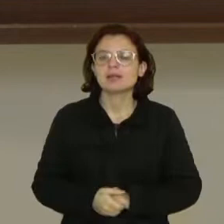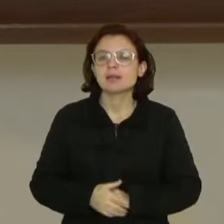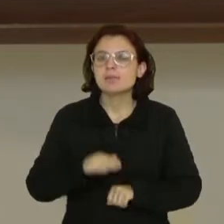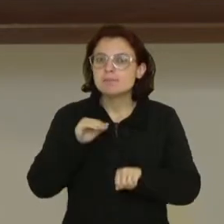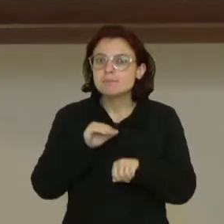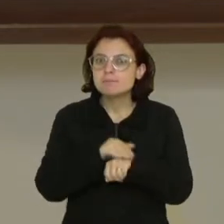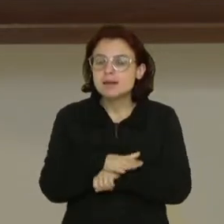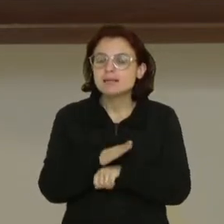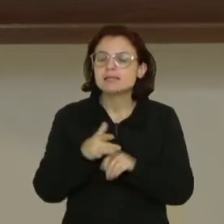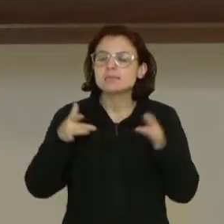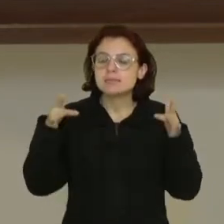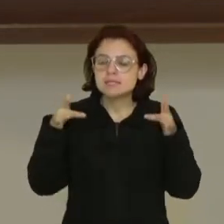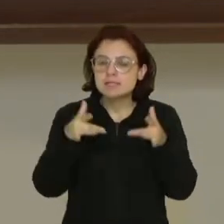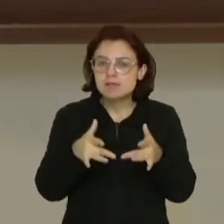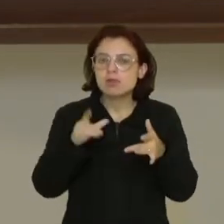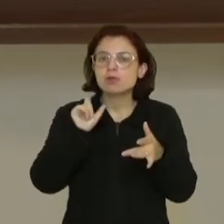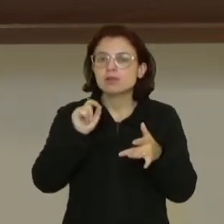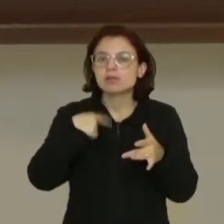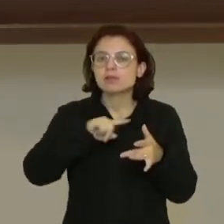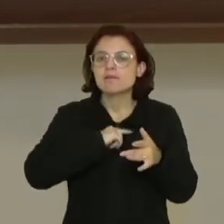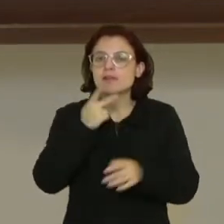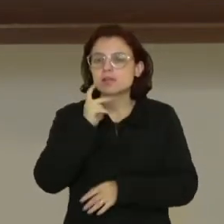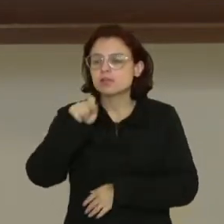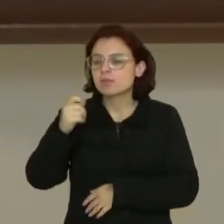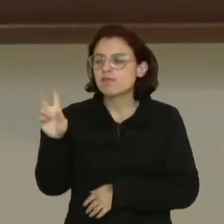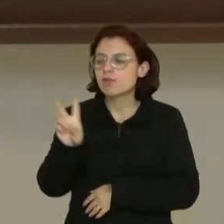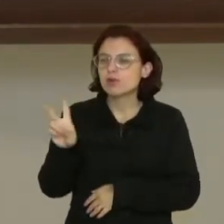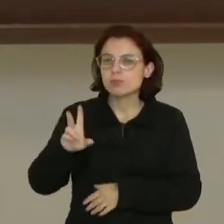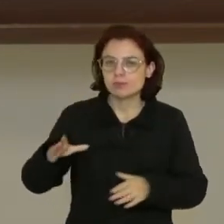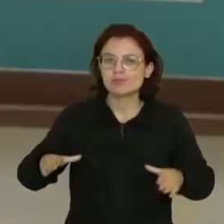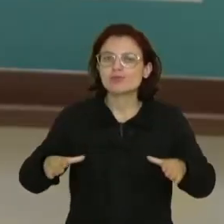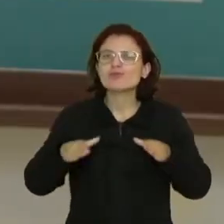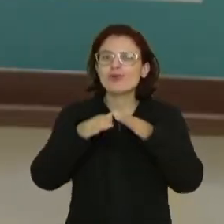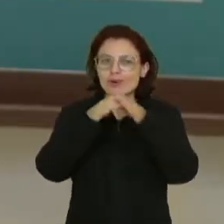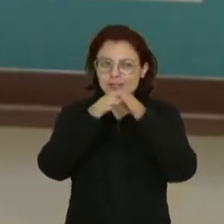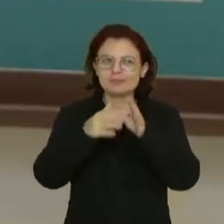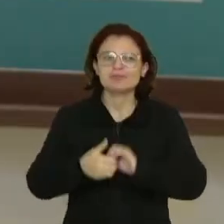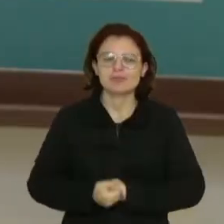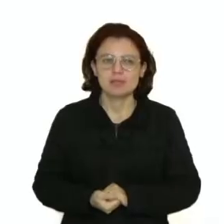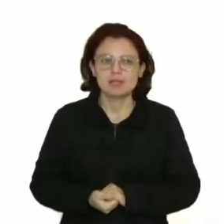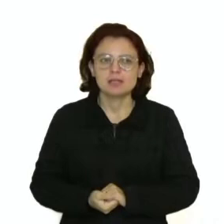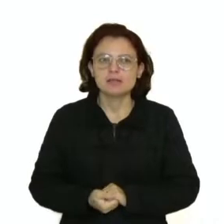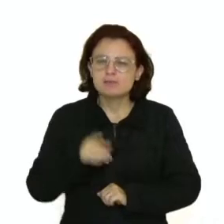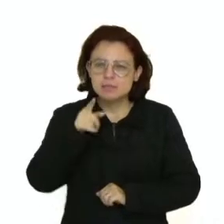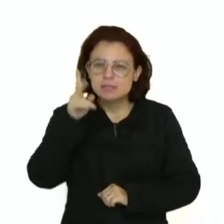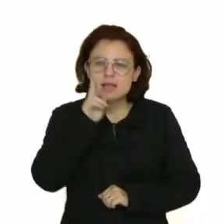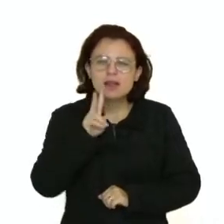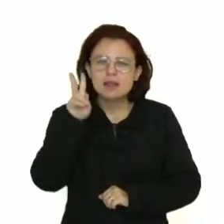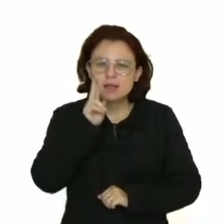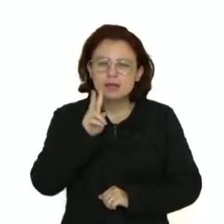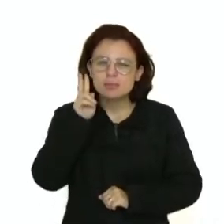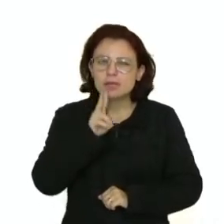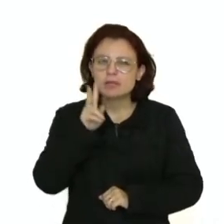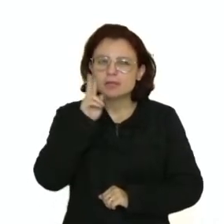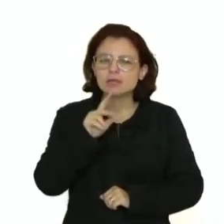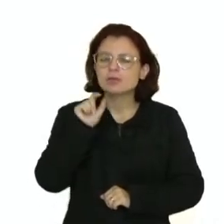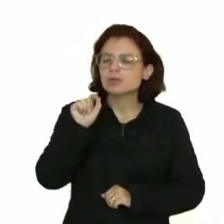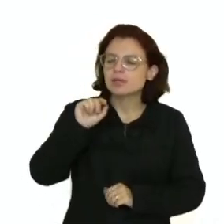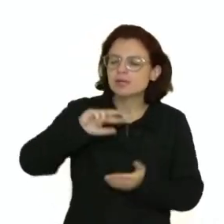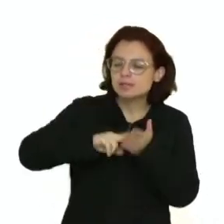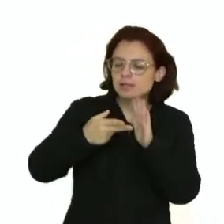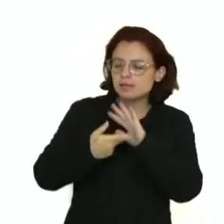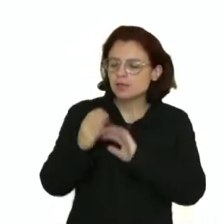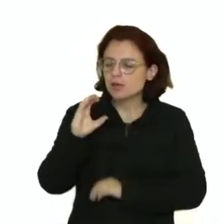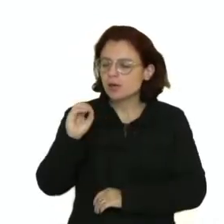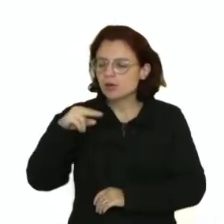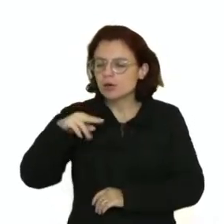falar sobre volume de um cone vamos lá primeiro sem lembra o que que é o solo do coelho